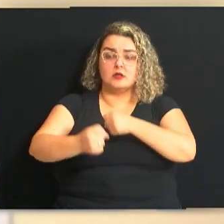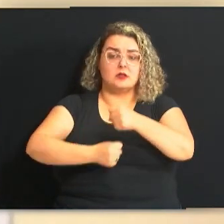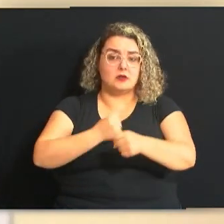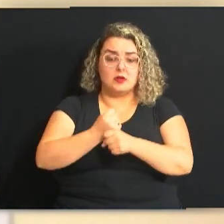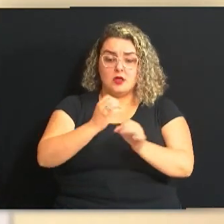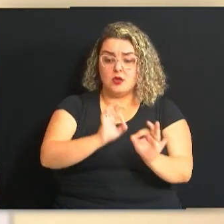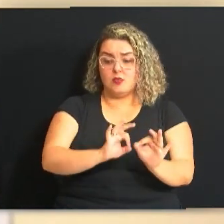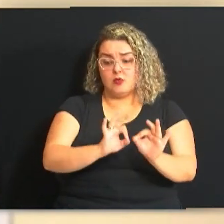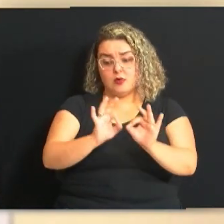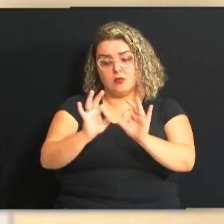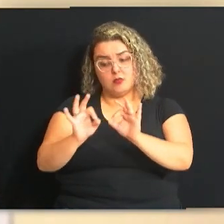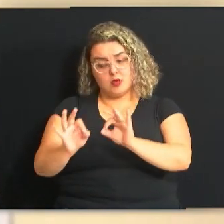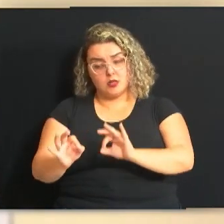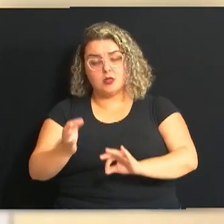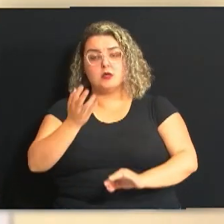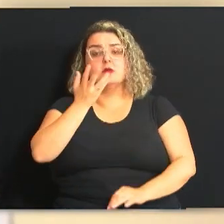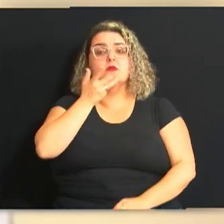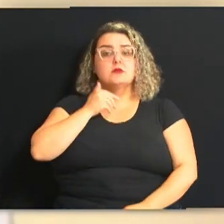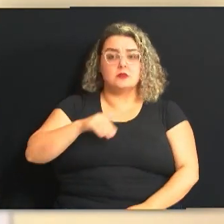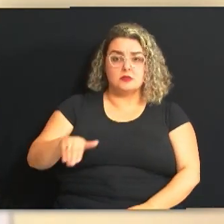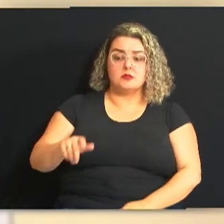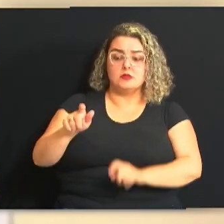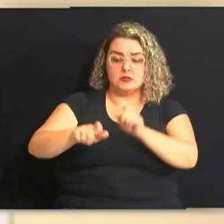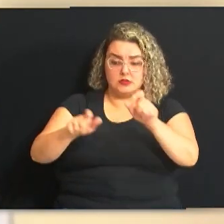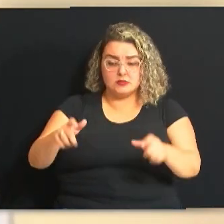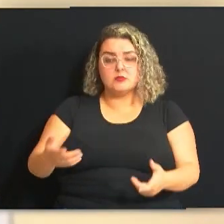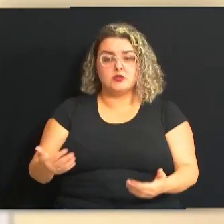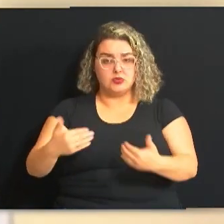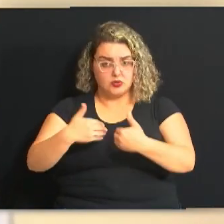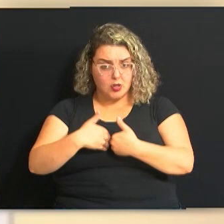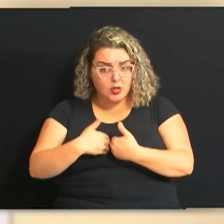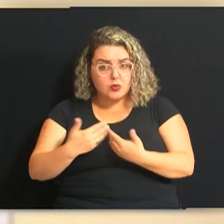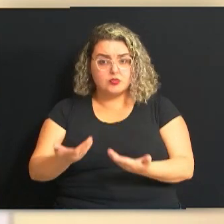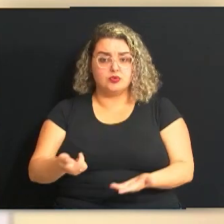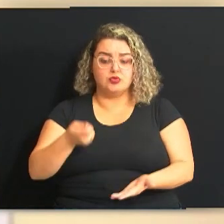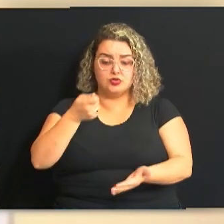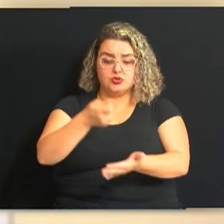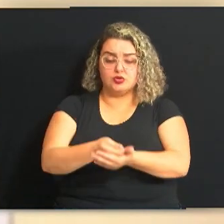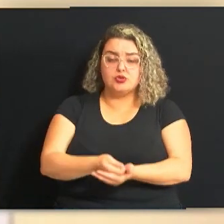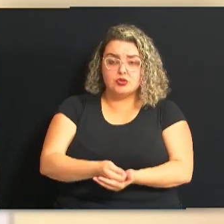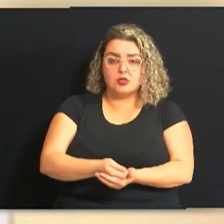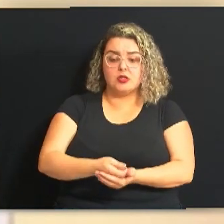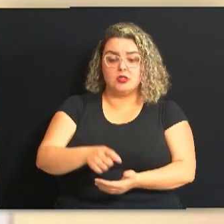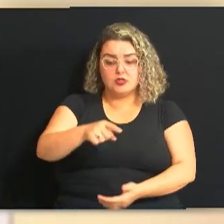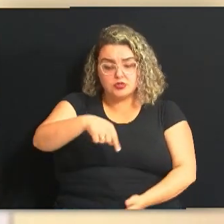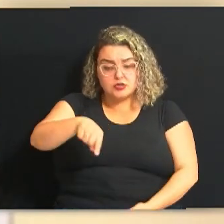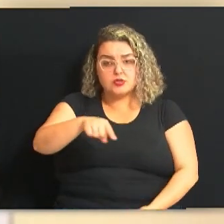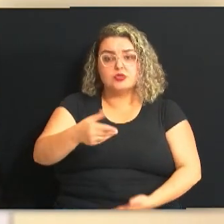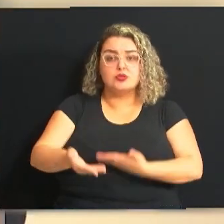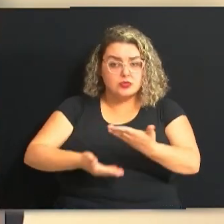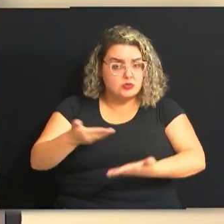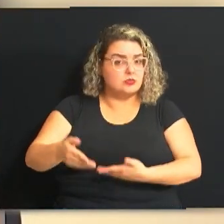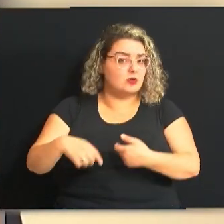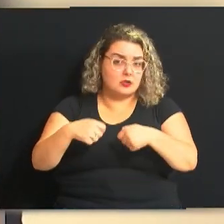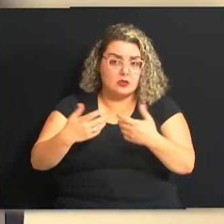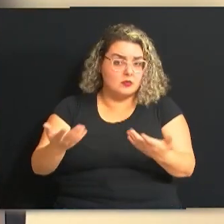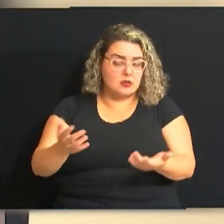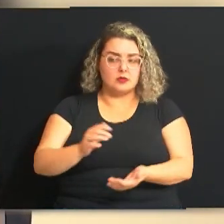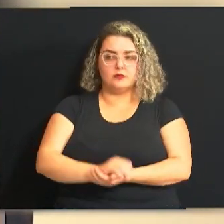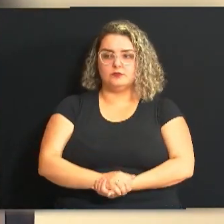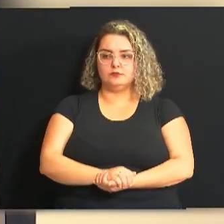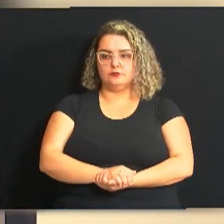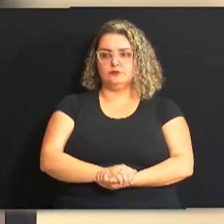dessas crianças, dessas pessoas, e garantir a eles os tratamentos que eles precisam. Eu